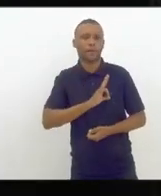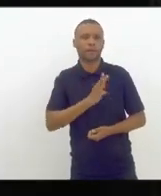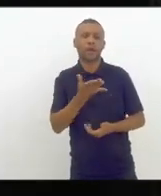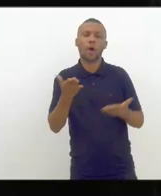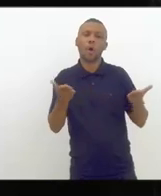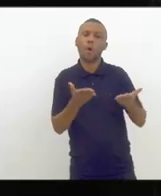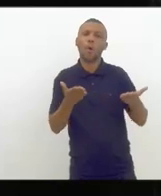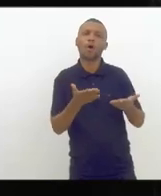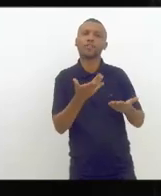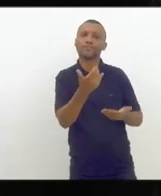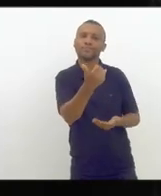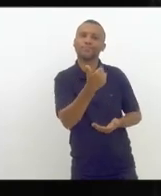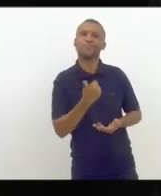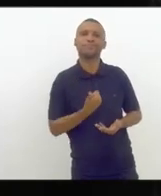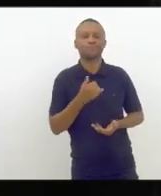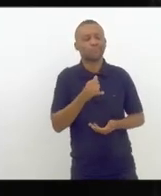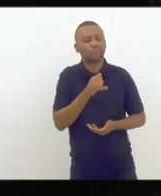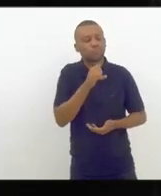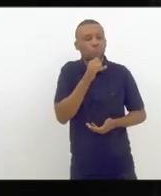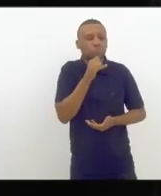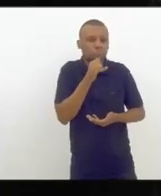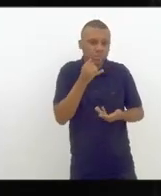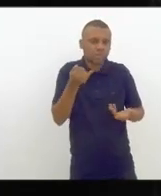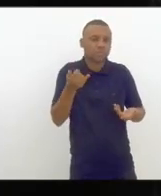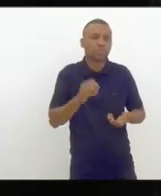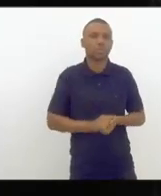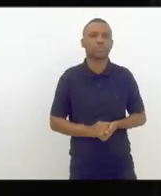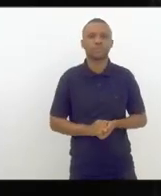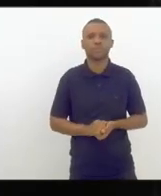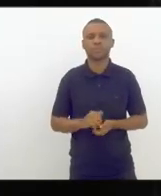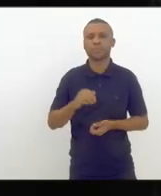eu recebi uma notícia triste. O